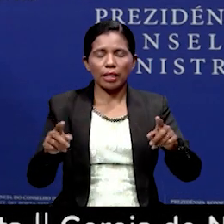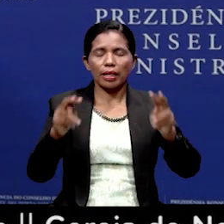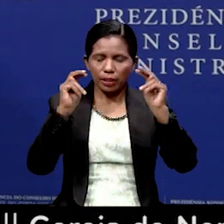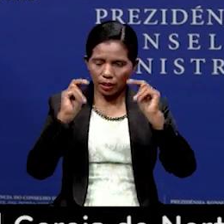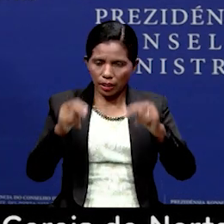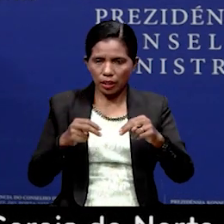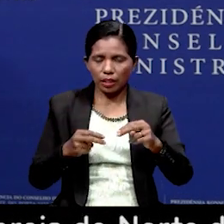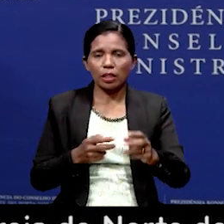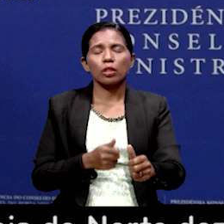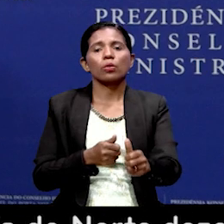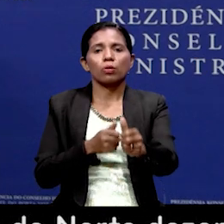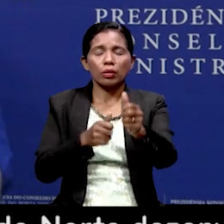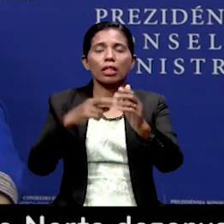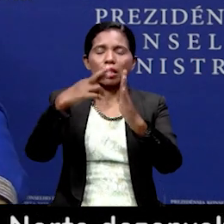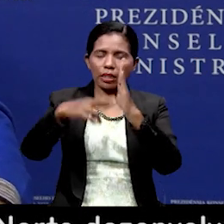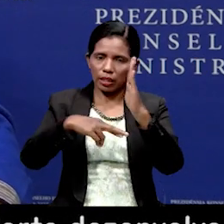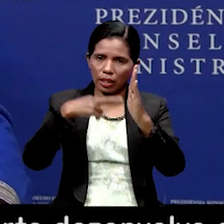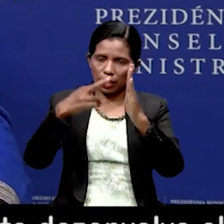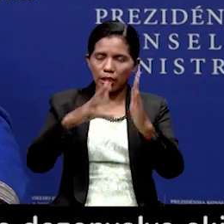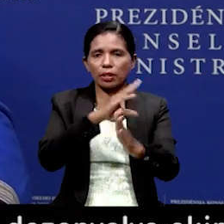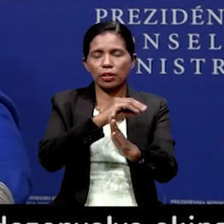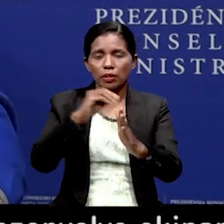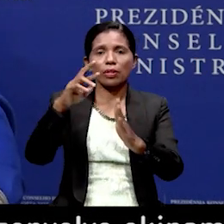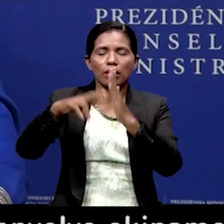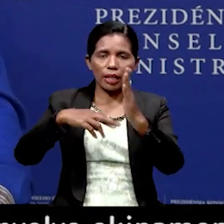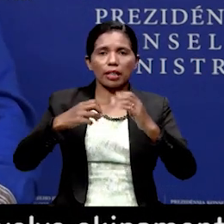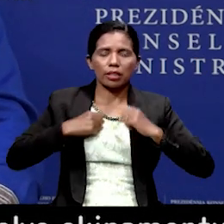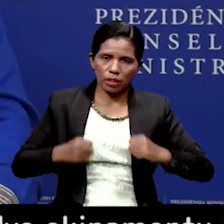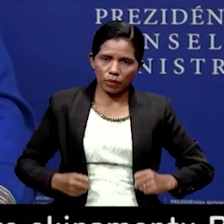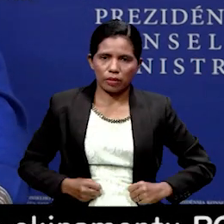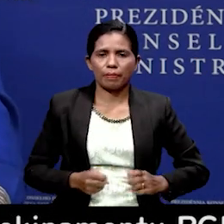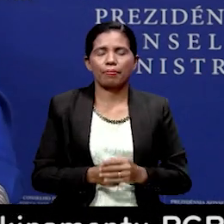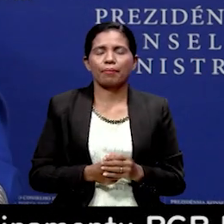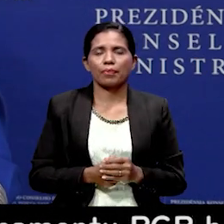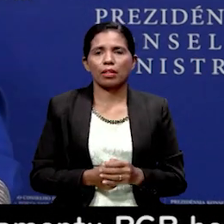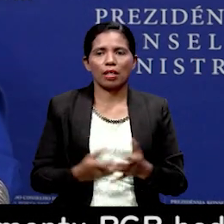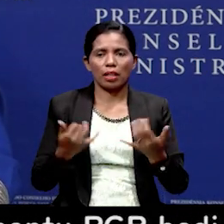distanciamento no protocolo saudiniano então